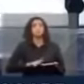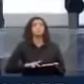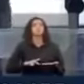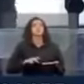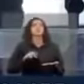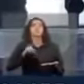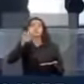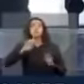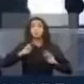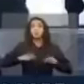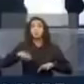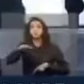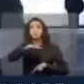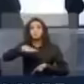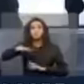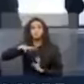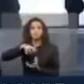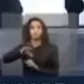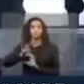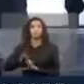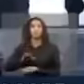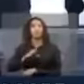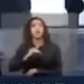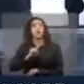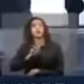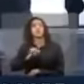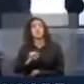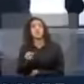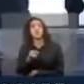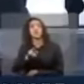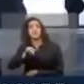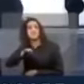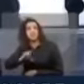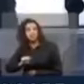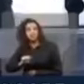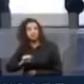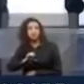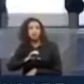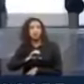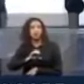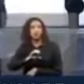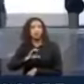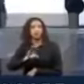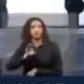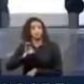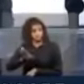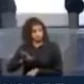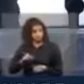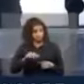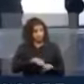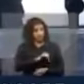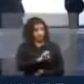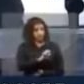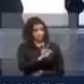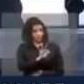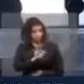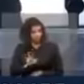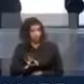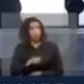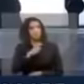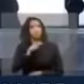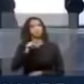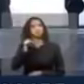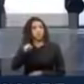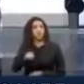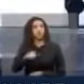Humanos, Pacto de São José da Costa Rica, reconhecida pelo Supremo Tribunal Federal como norma de hierarquia